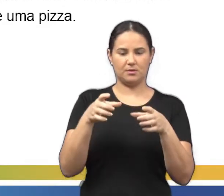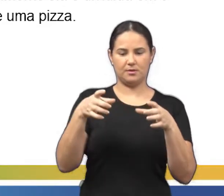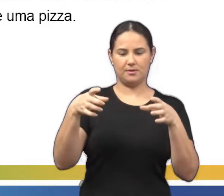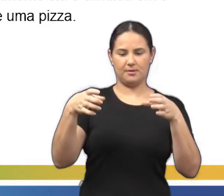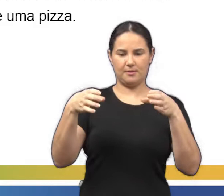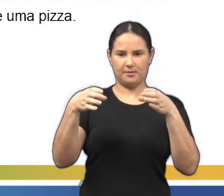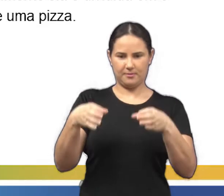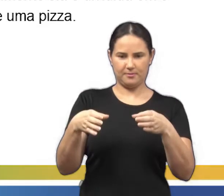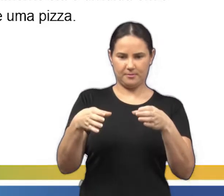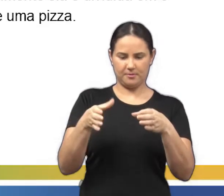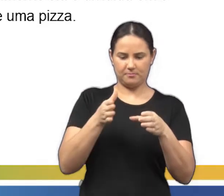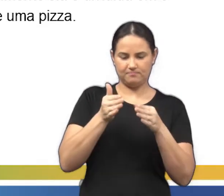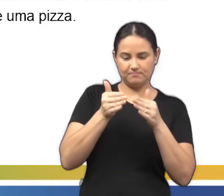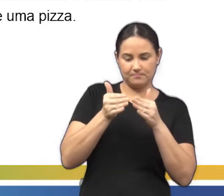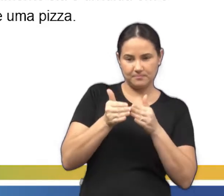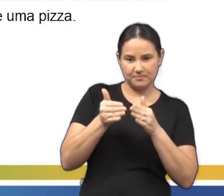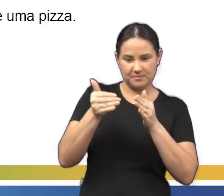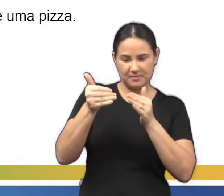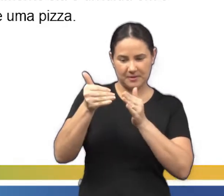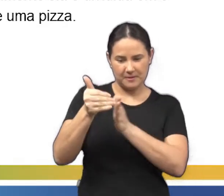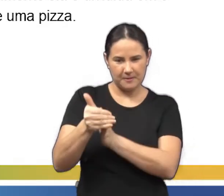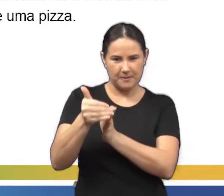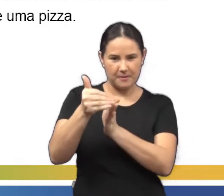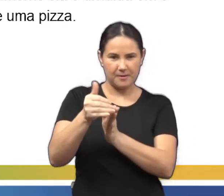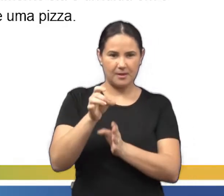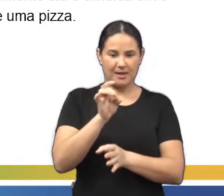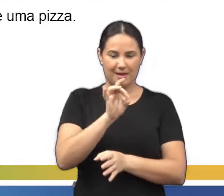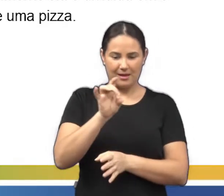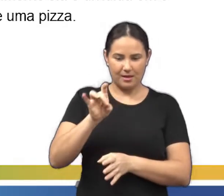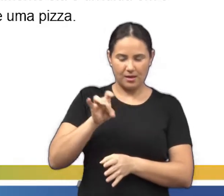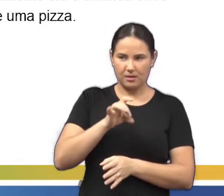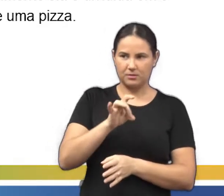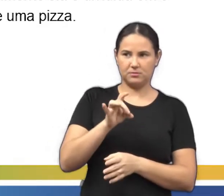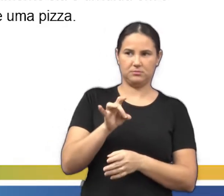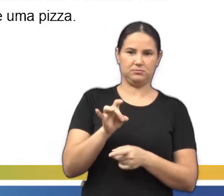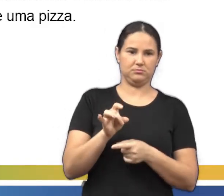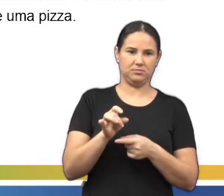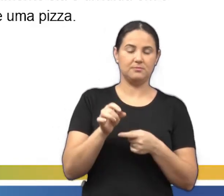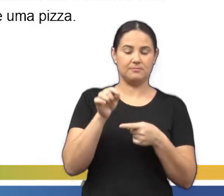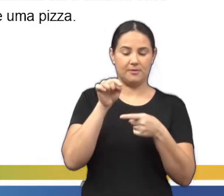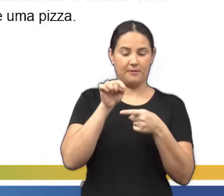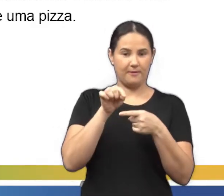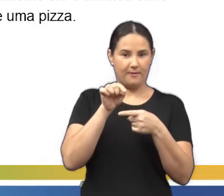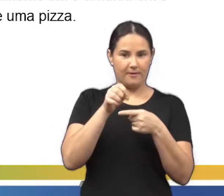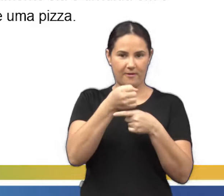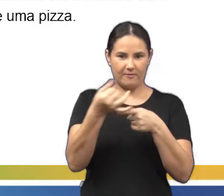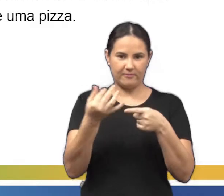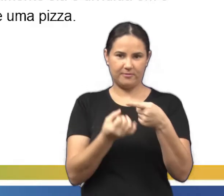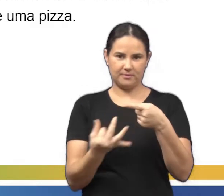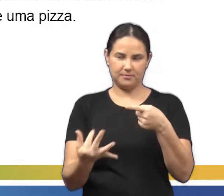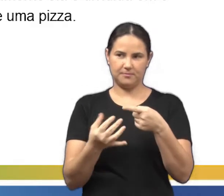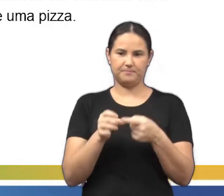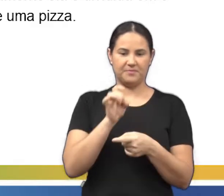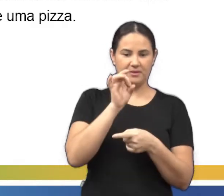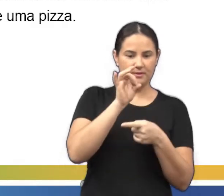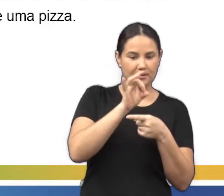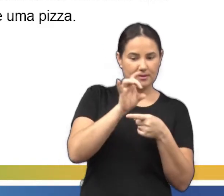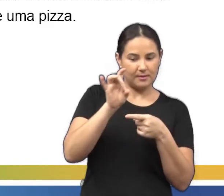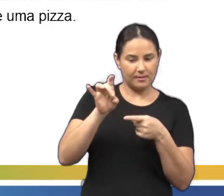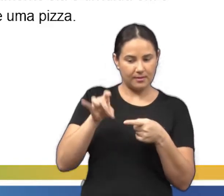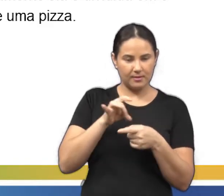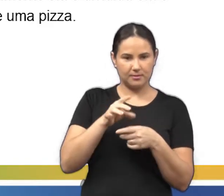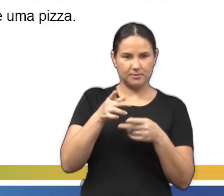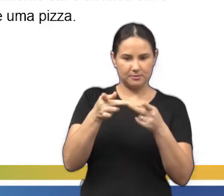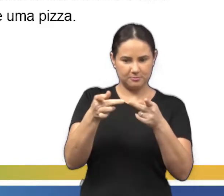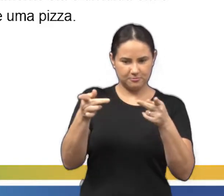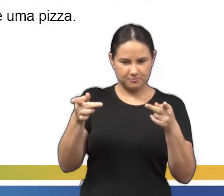ou seja, uma fração. Geralmente, ela é dividida em 8 pedaços. Então, cada pedaço representa